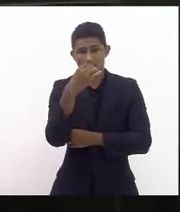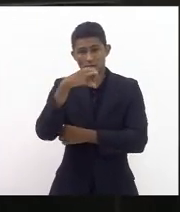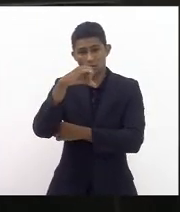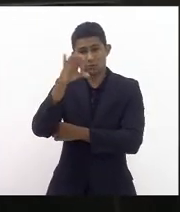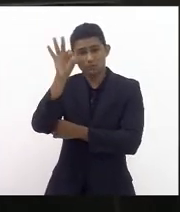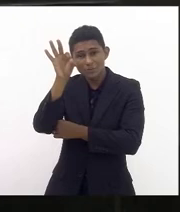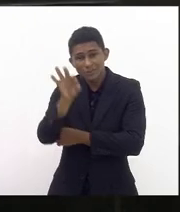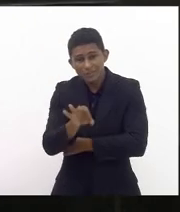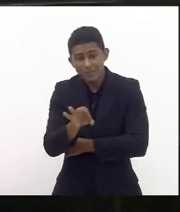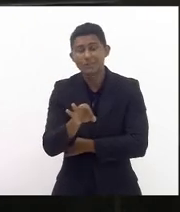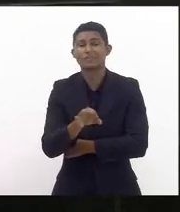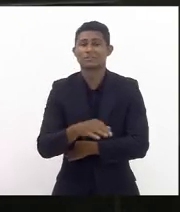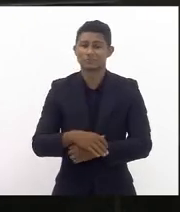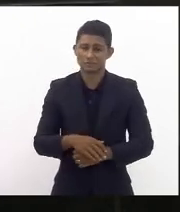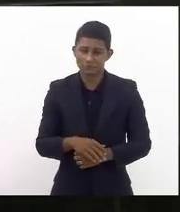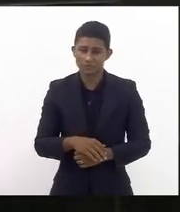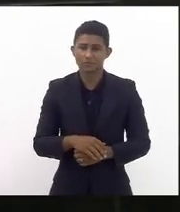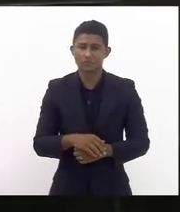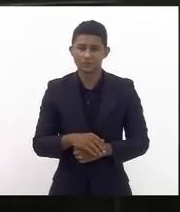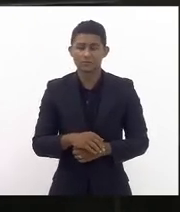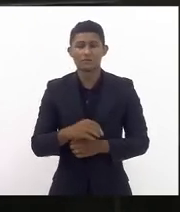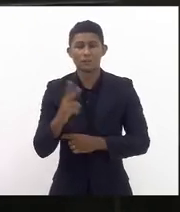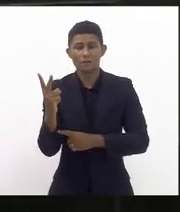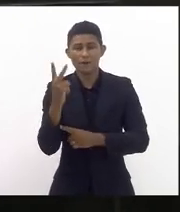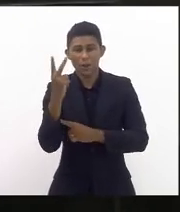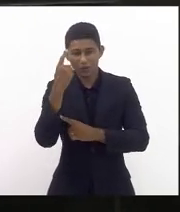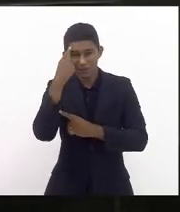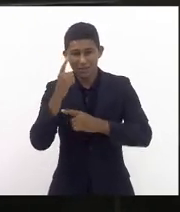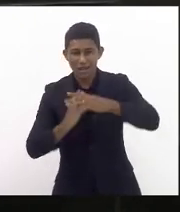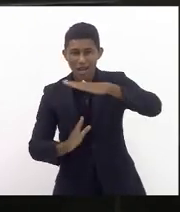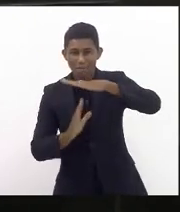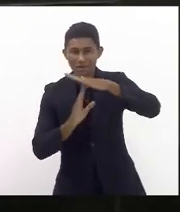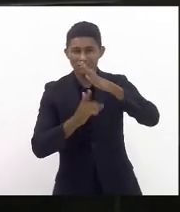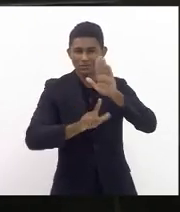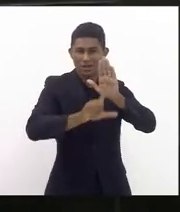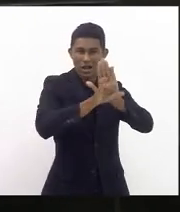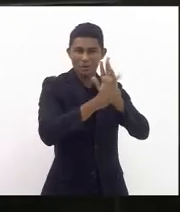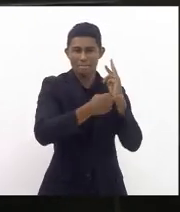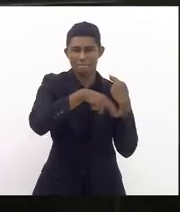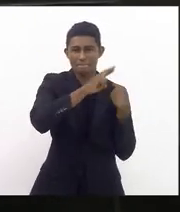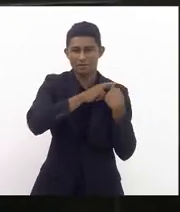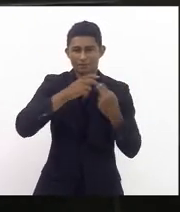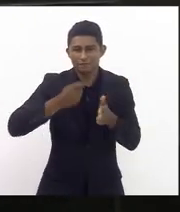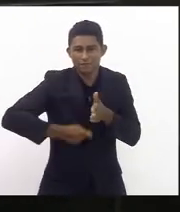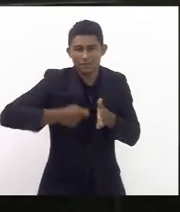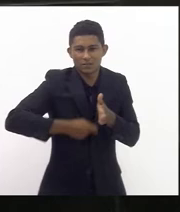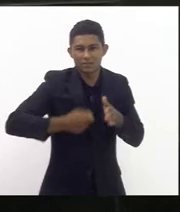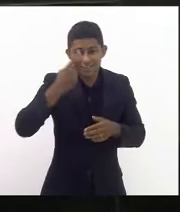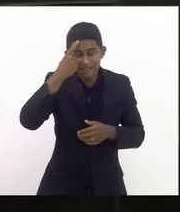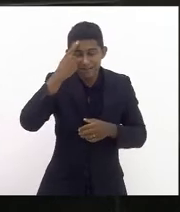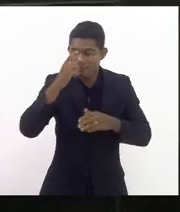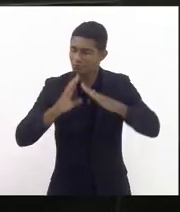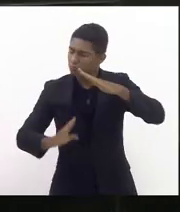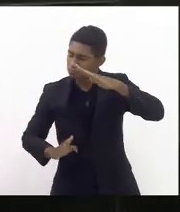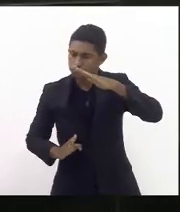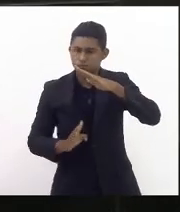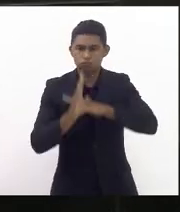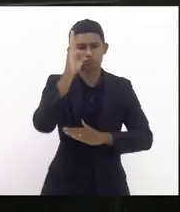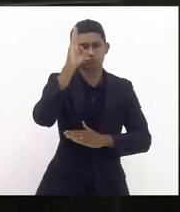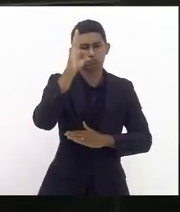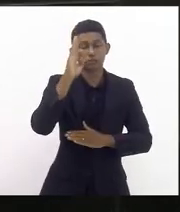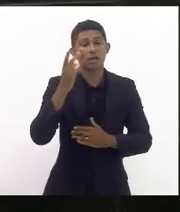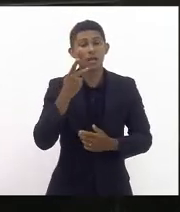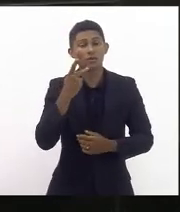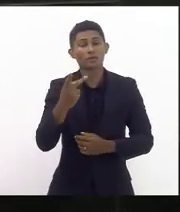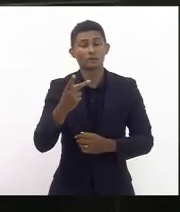319% do valor do limite estabelecido pela lei de responsabilidade fiscal. Eu faço questão de frisar o ano